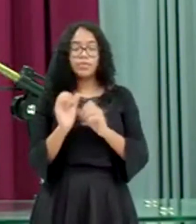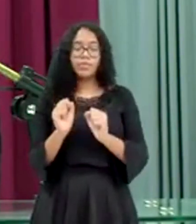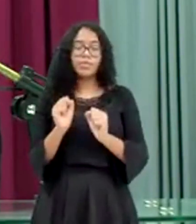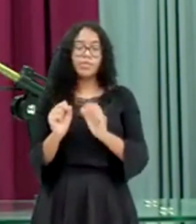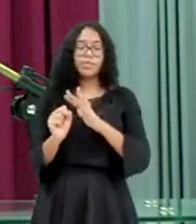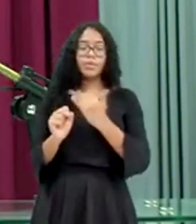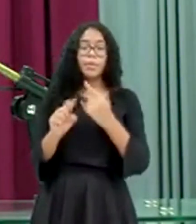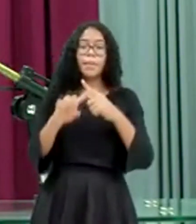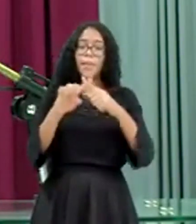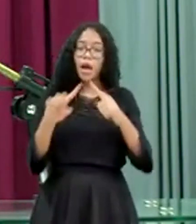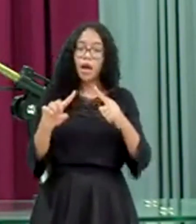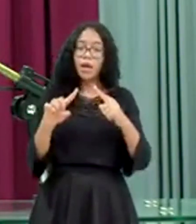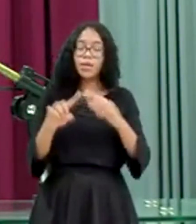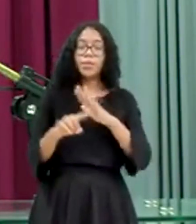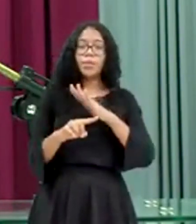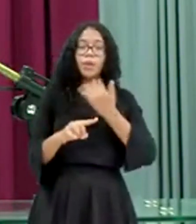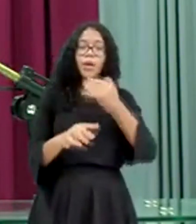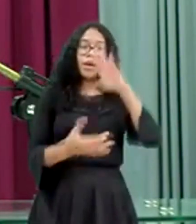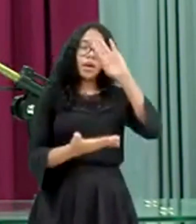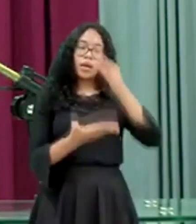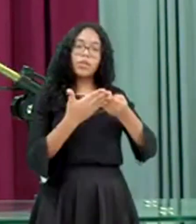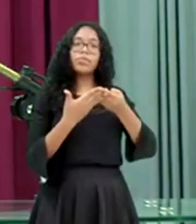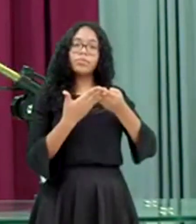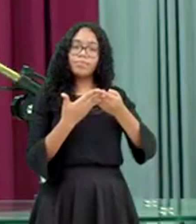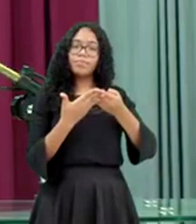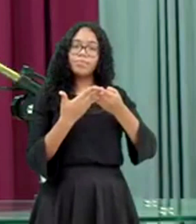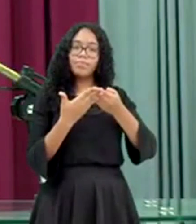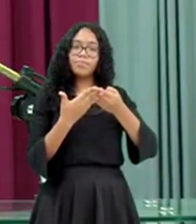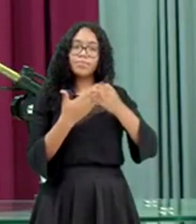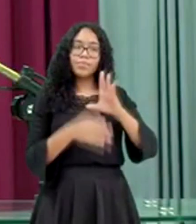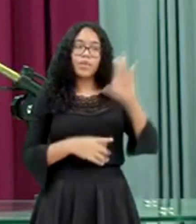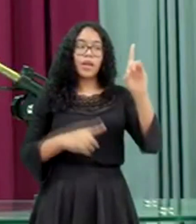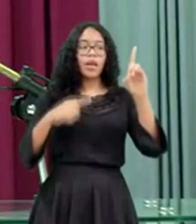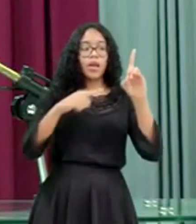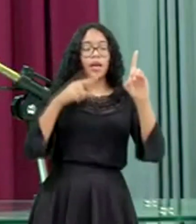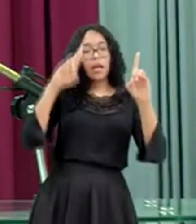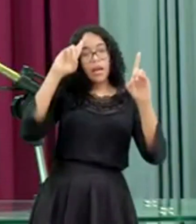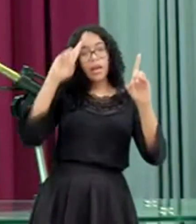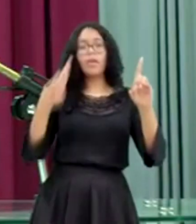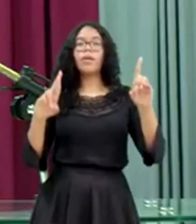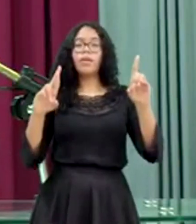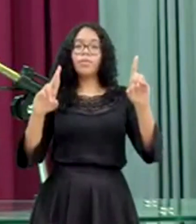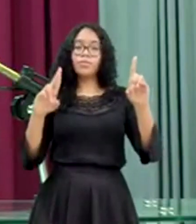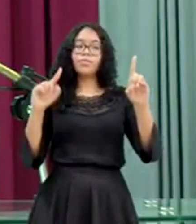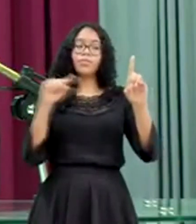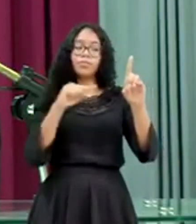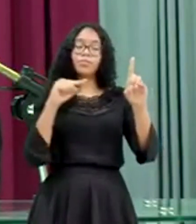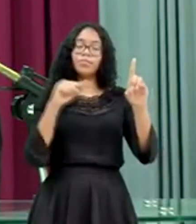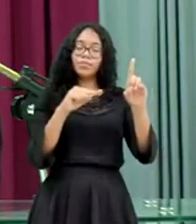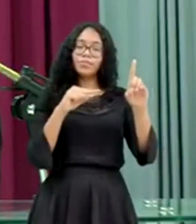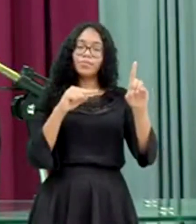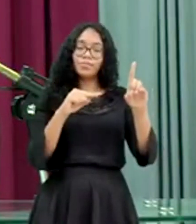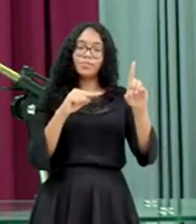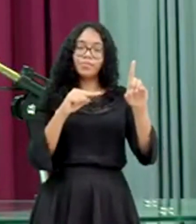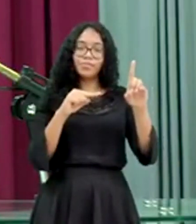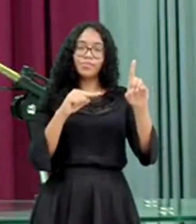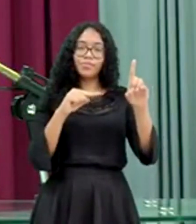Mas morremos crendo que o Senhor é Deus, morremos crendo que o